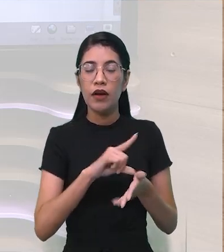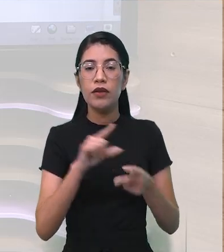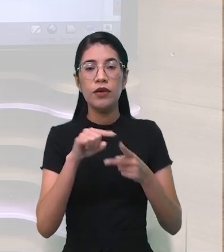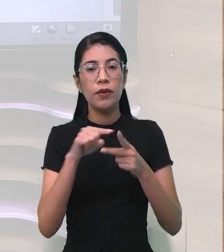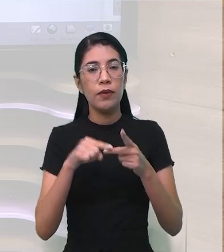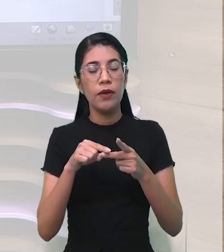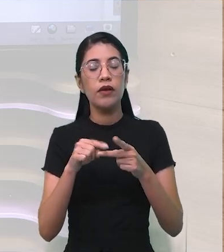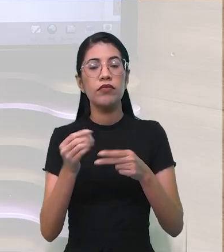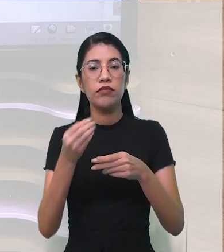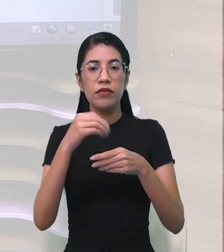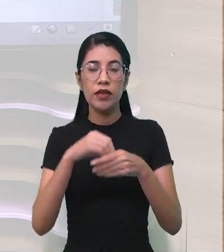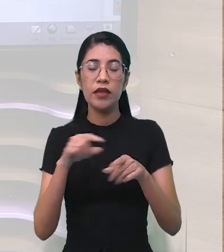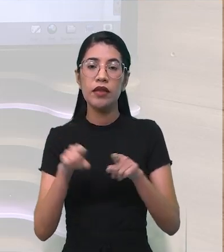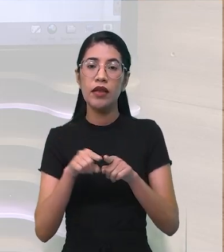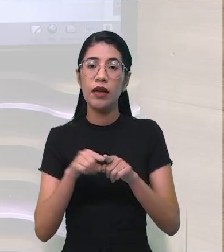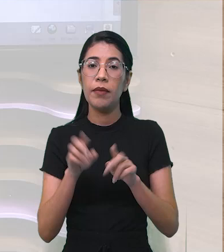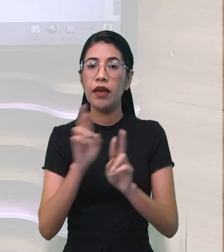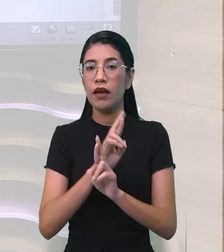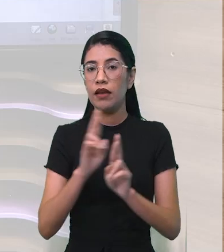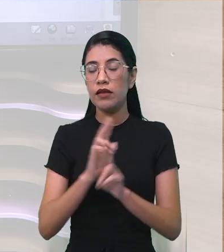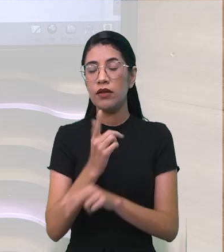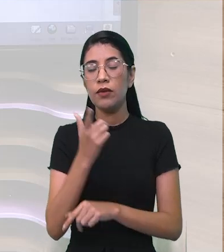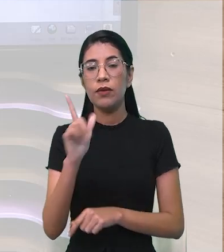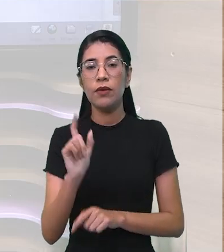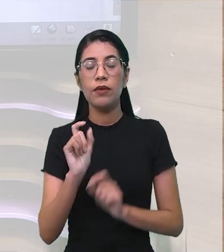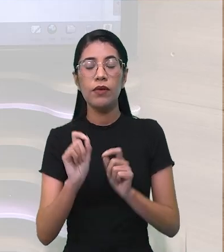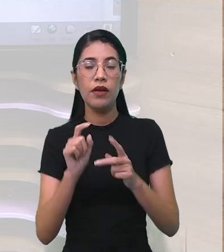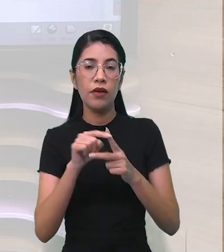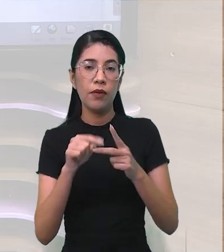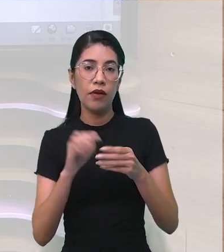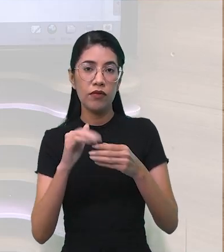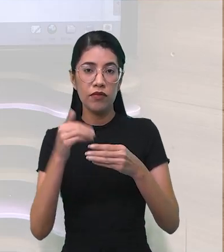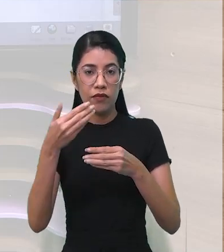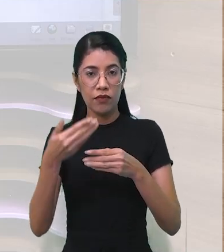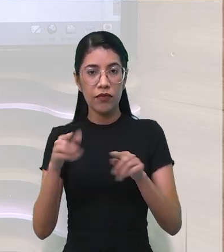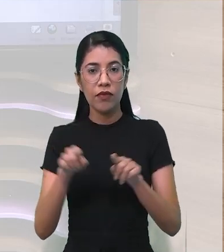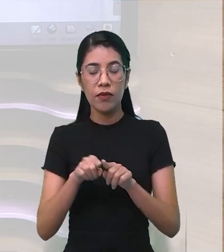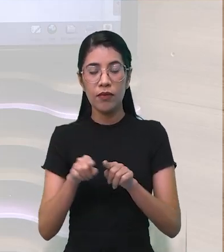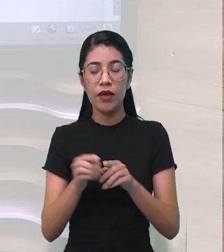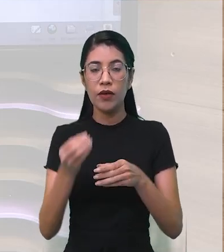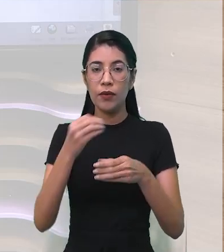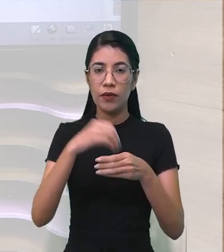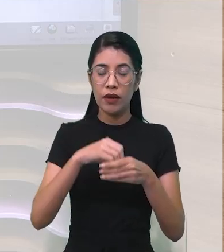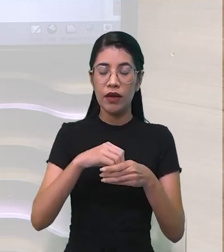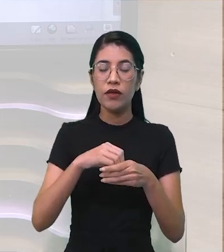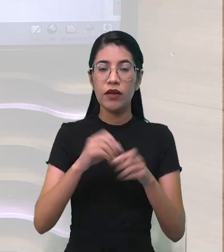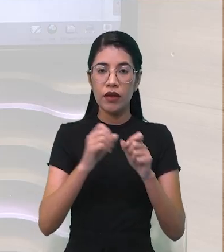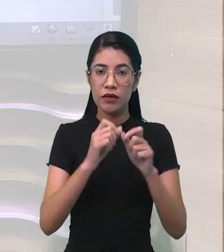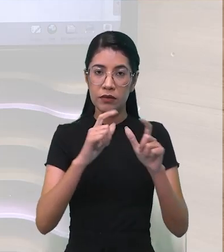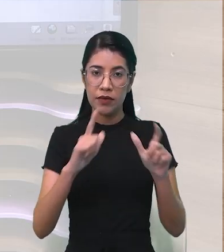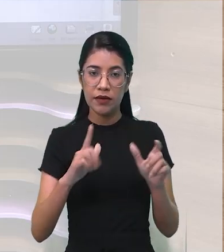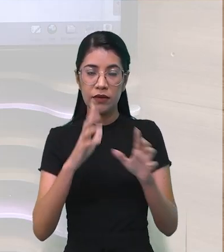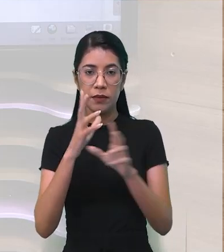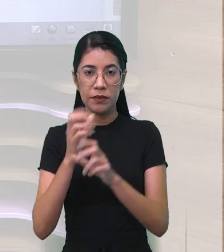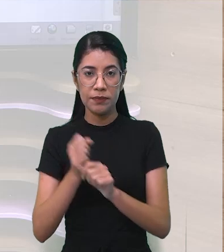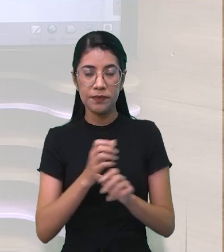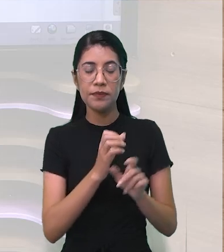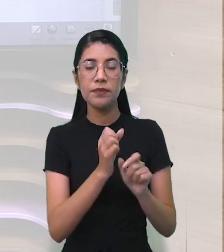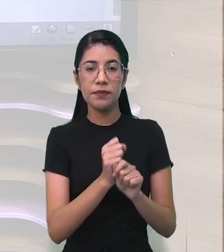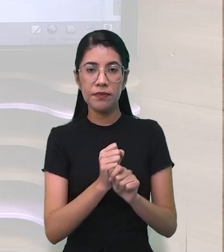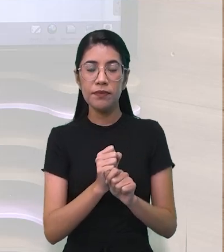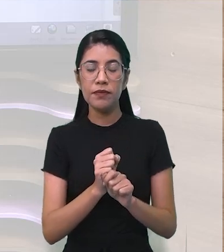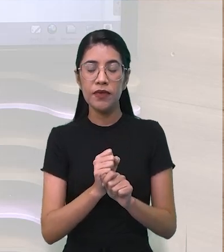mas nós sabemos uma outra relação do ângulo externo. Do ângulo interno, nós temos a expressão da soma,